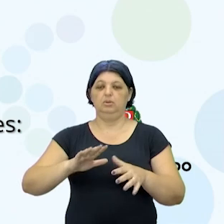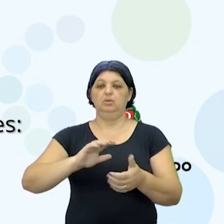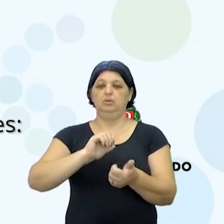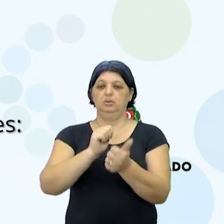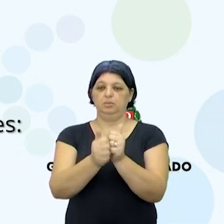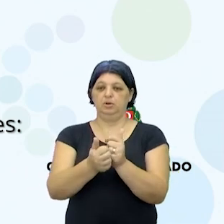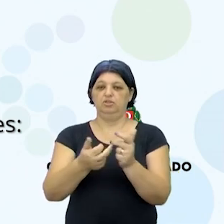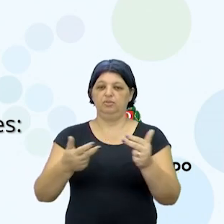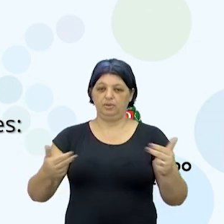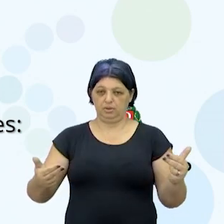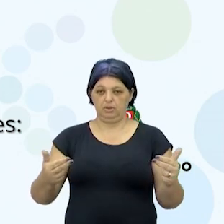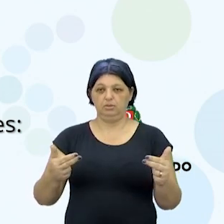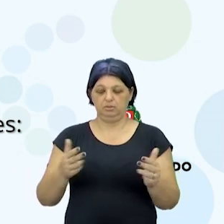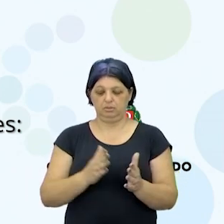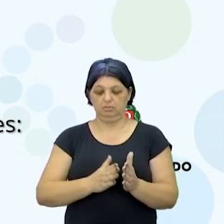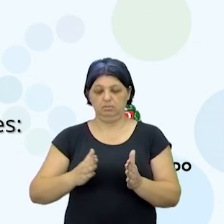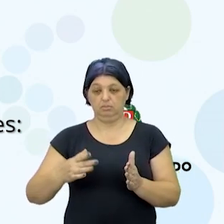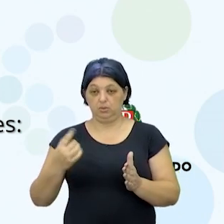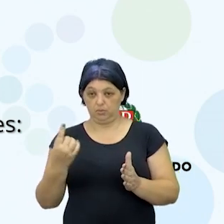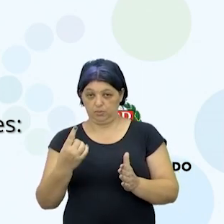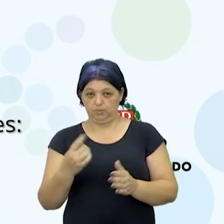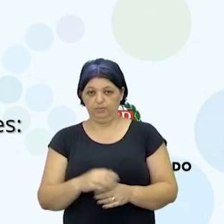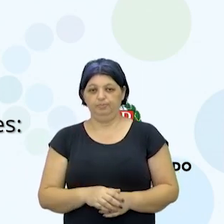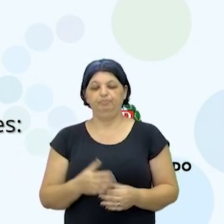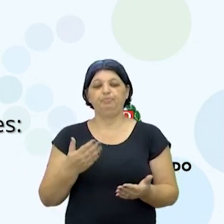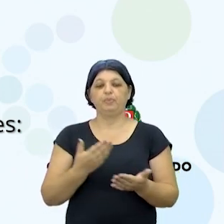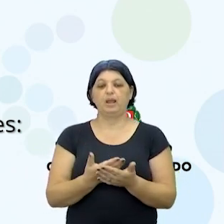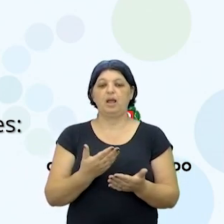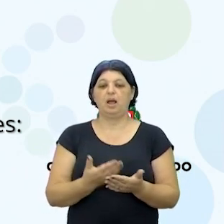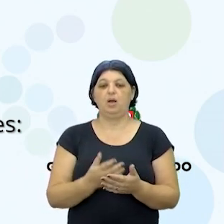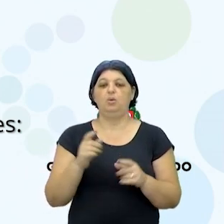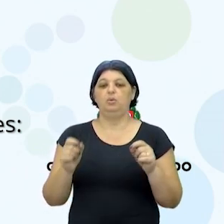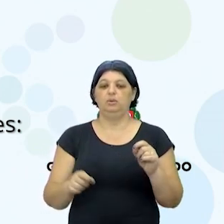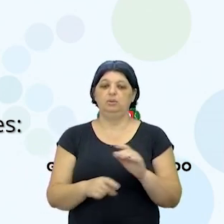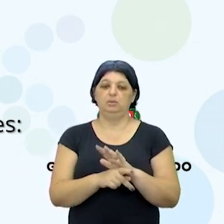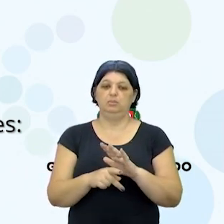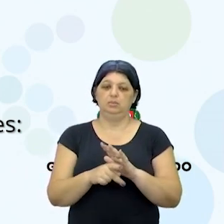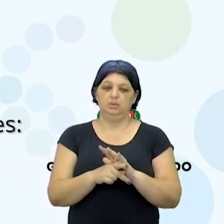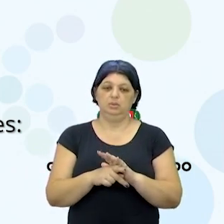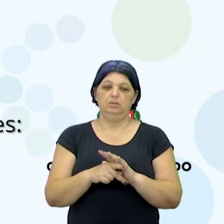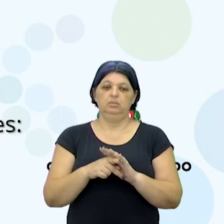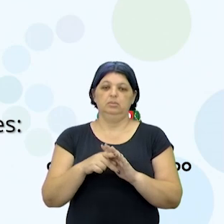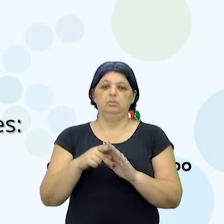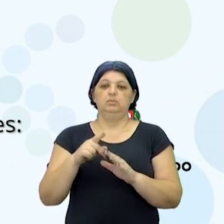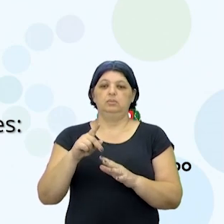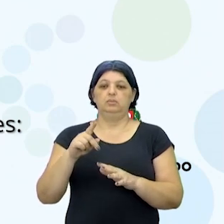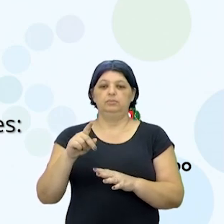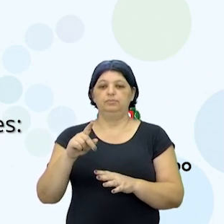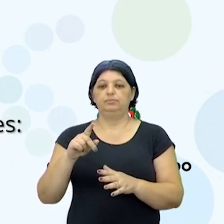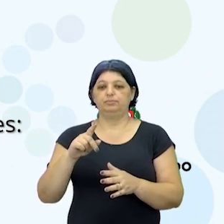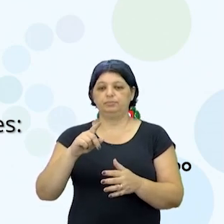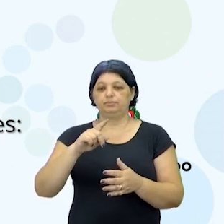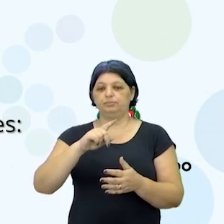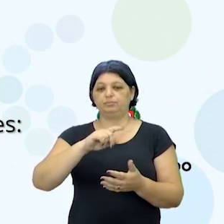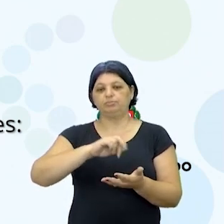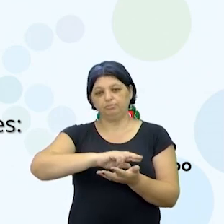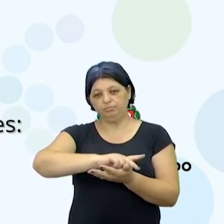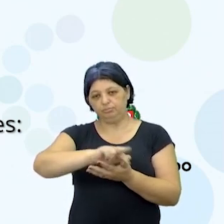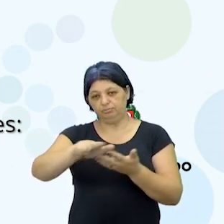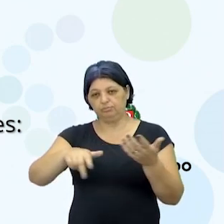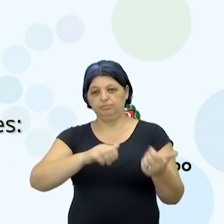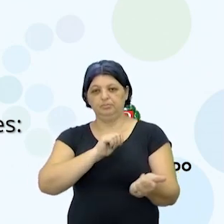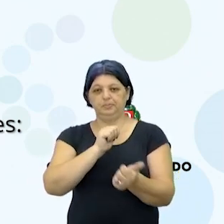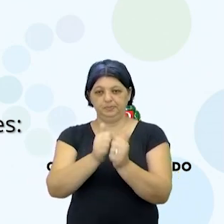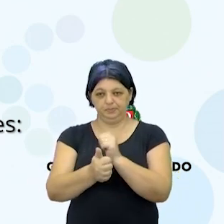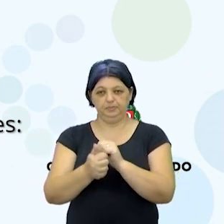estamos na introdução 1. A aula de hoje é sobre modalidades esportivas e visibilidade no